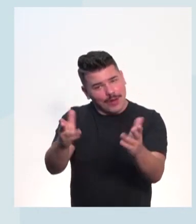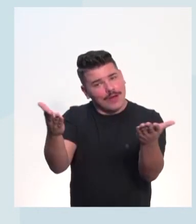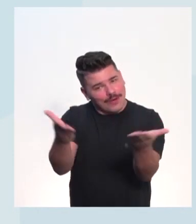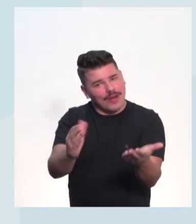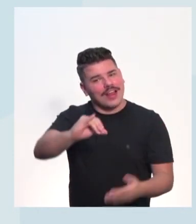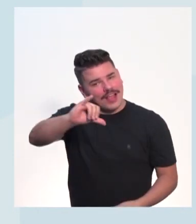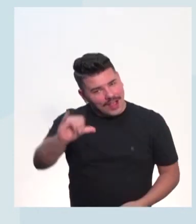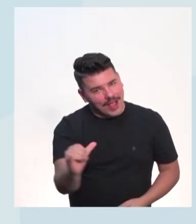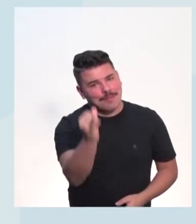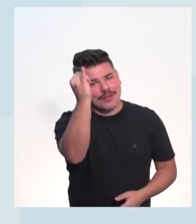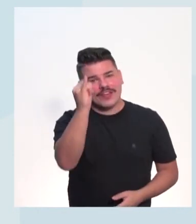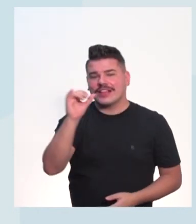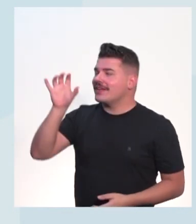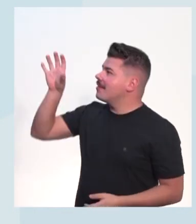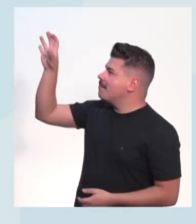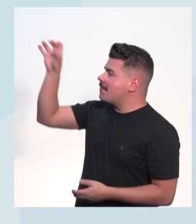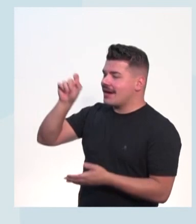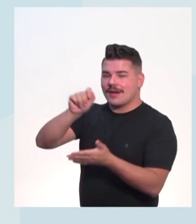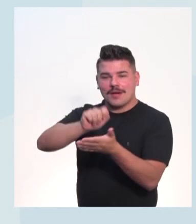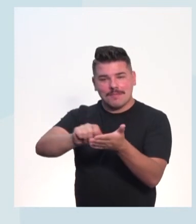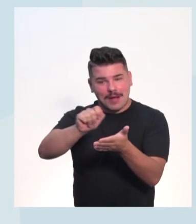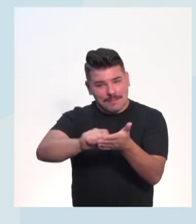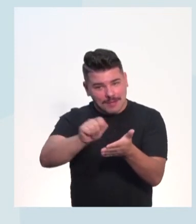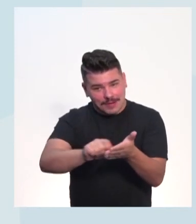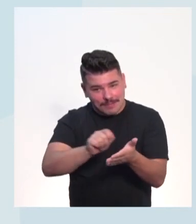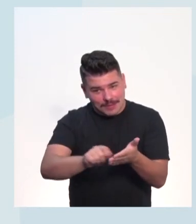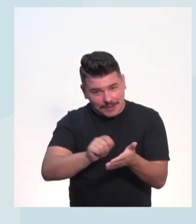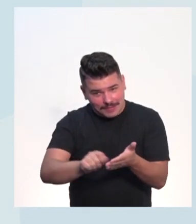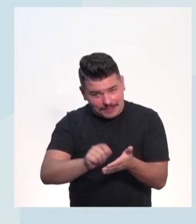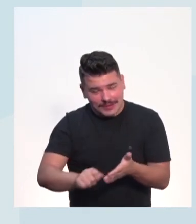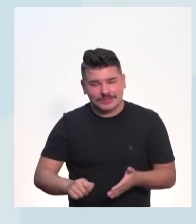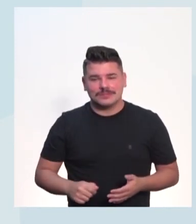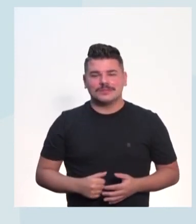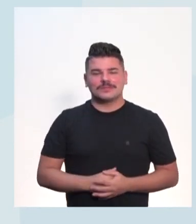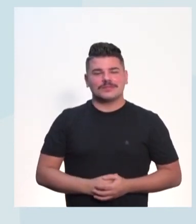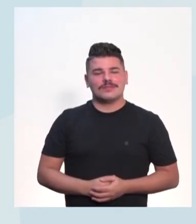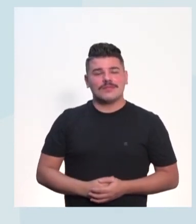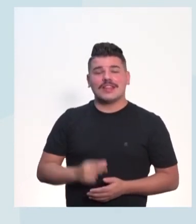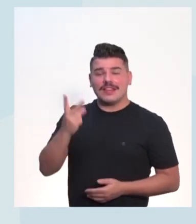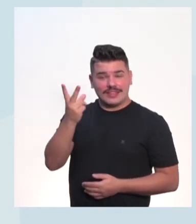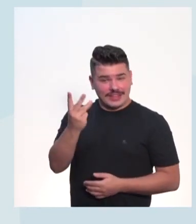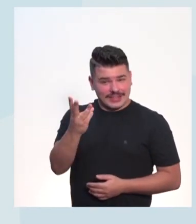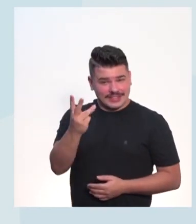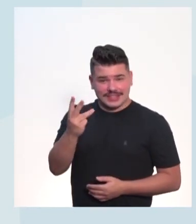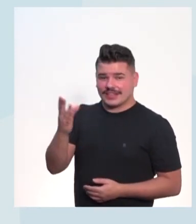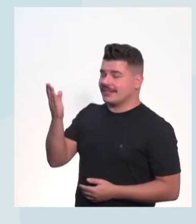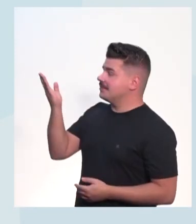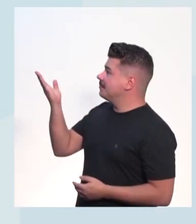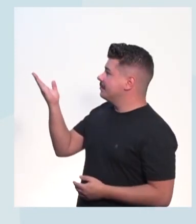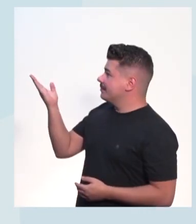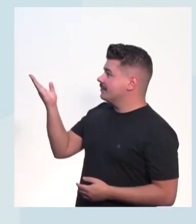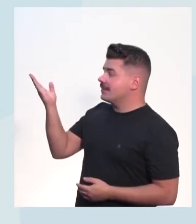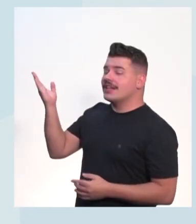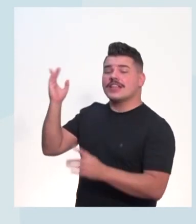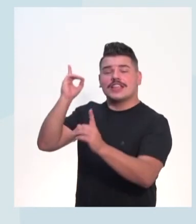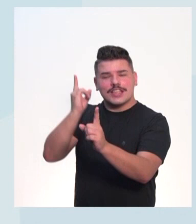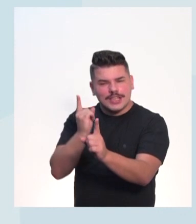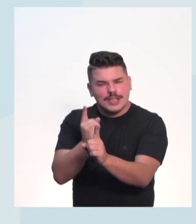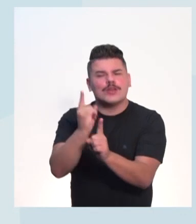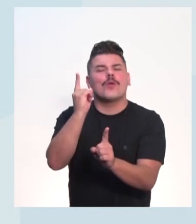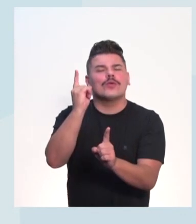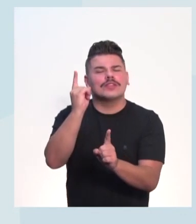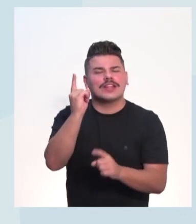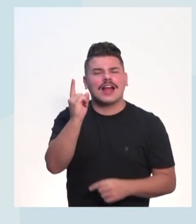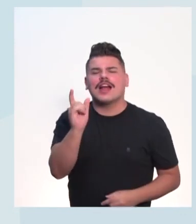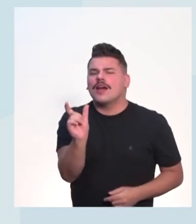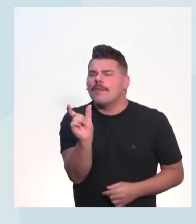que o slide ainda está aparecendo para fazer essas anotações. Terceira técnica, identificar